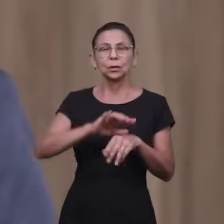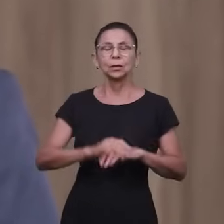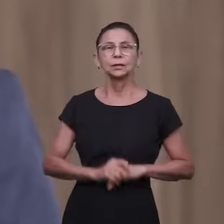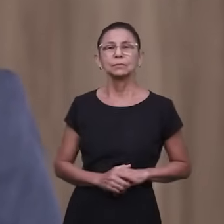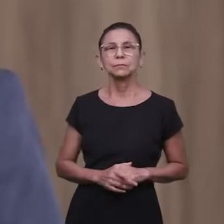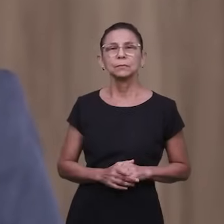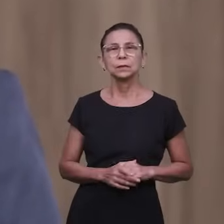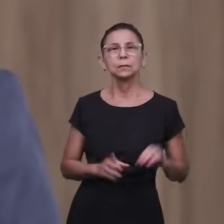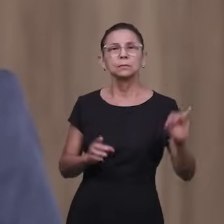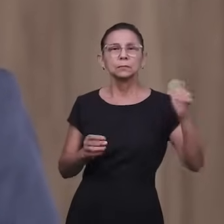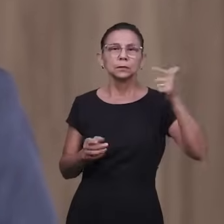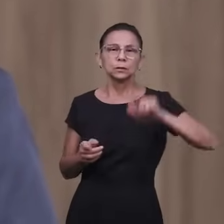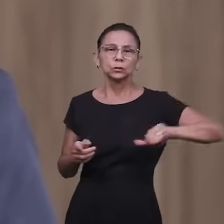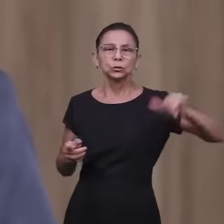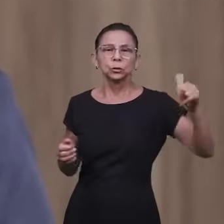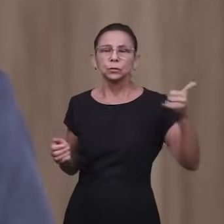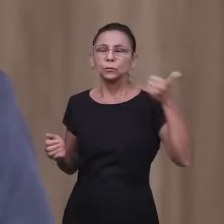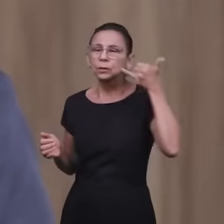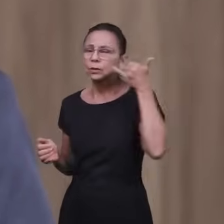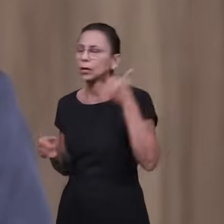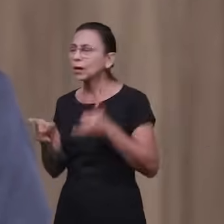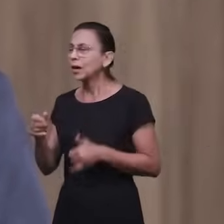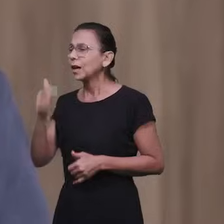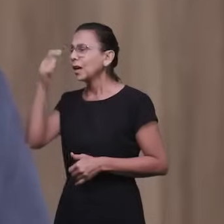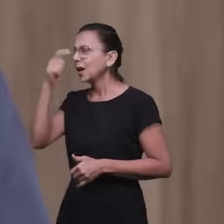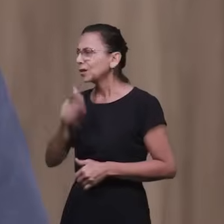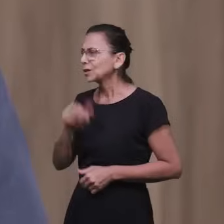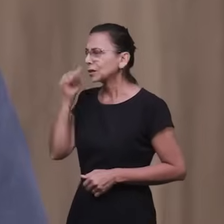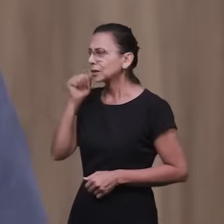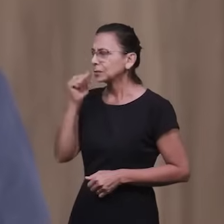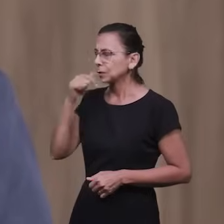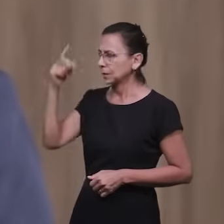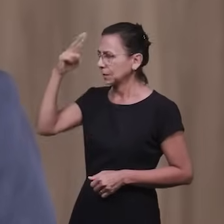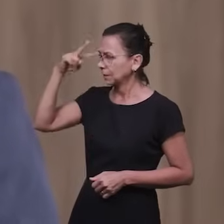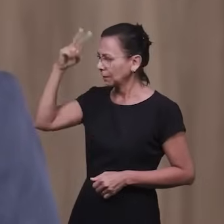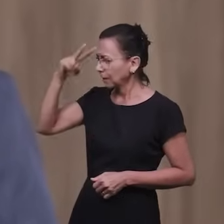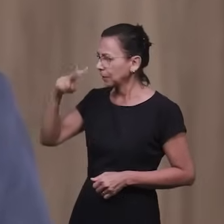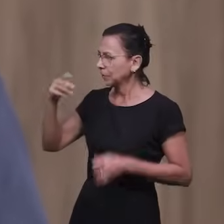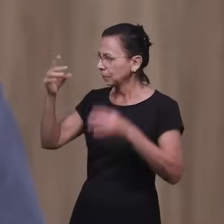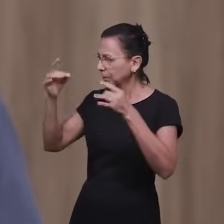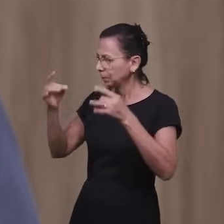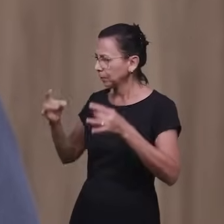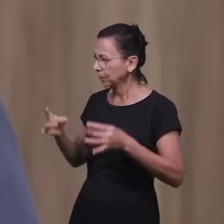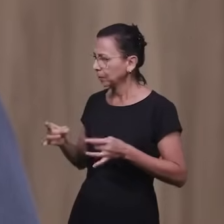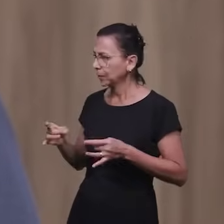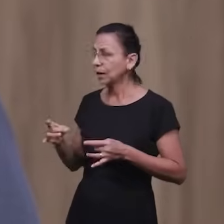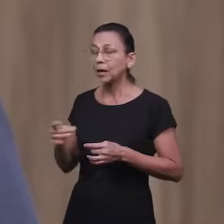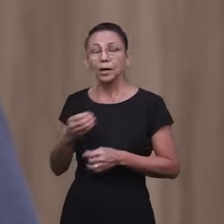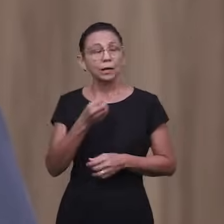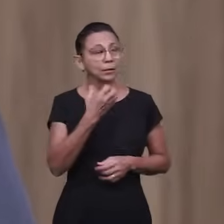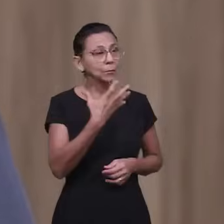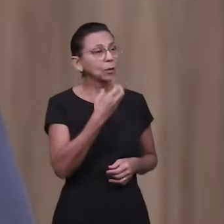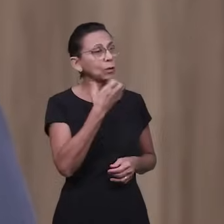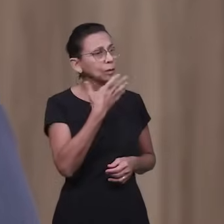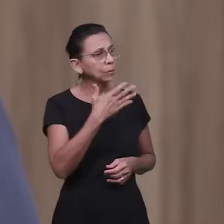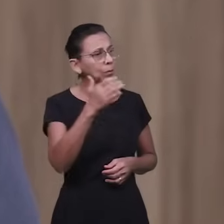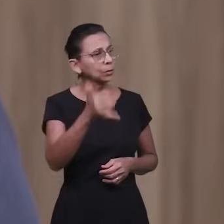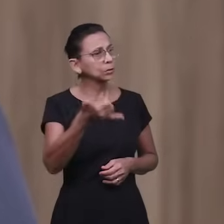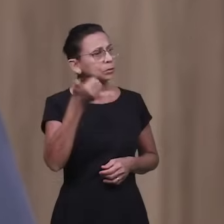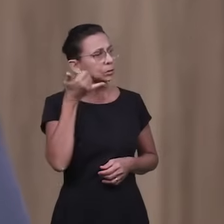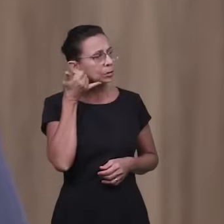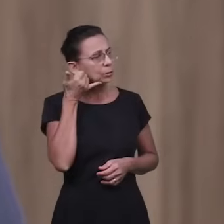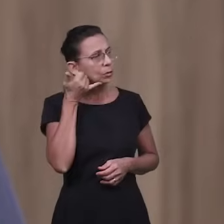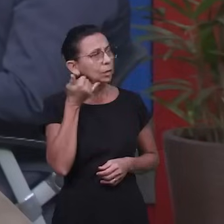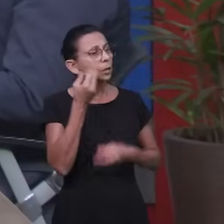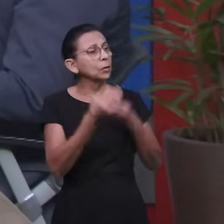identificou. Aí eu falei, que bom que a senhora ligou novamente. E como é que estão as coisas? Ela falou, espera aqui, espera um pouquinho. Aí lá no fundo eu escutei o esposo